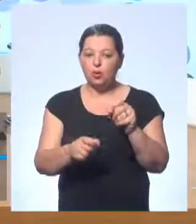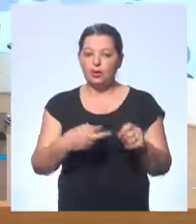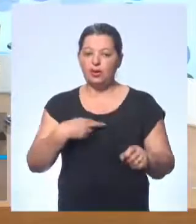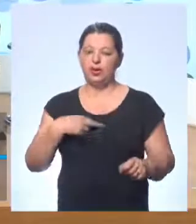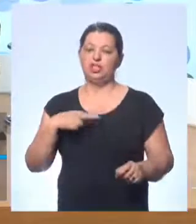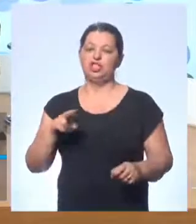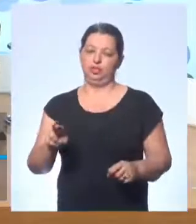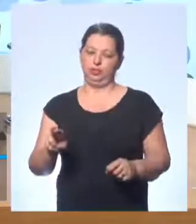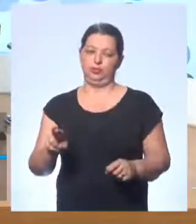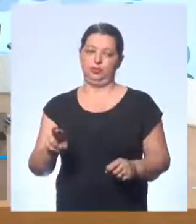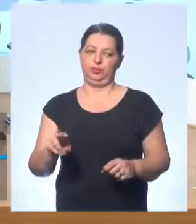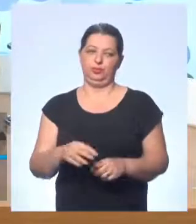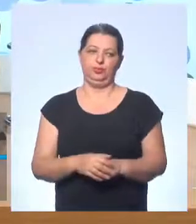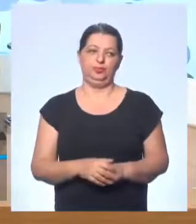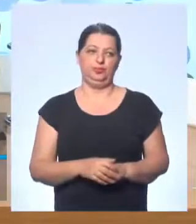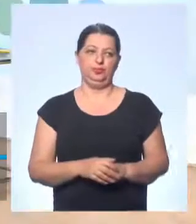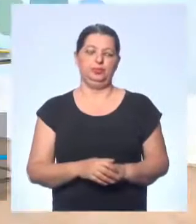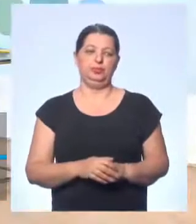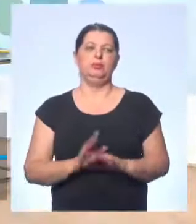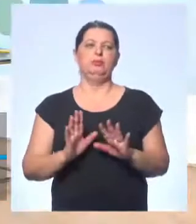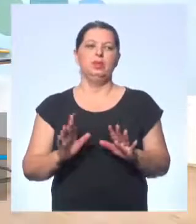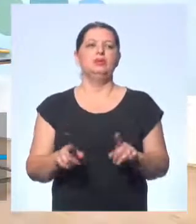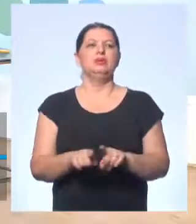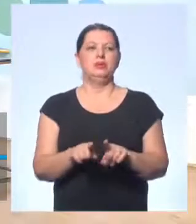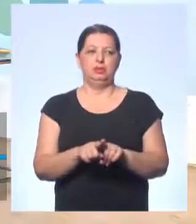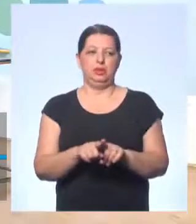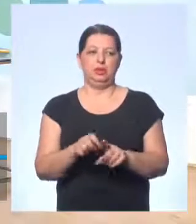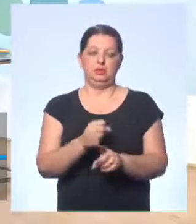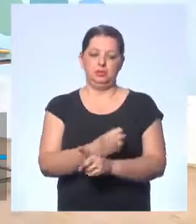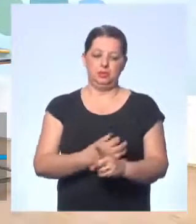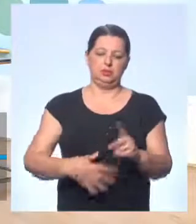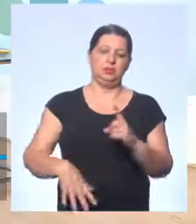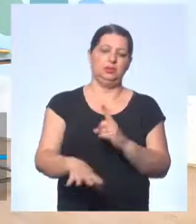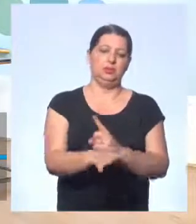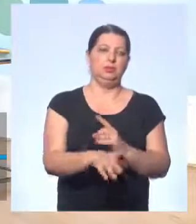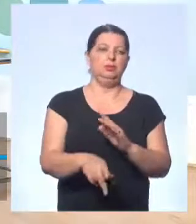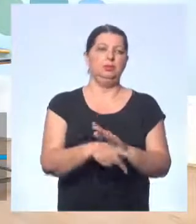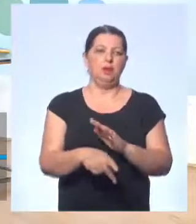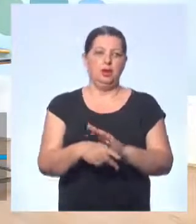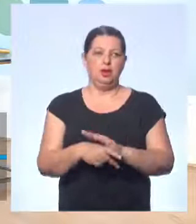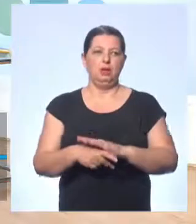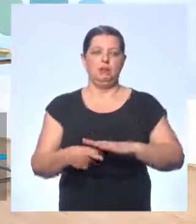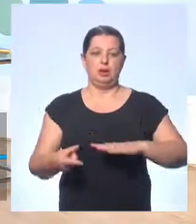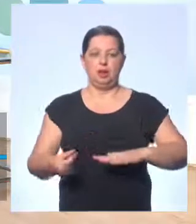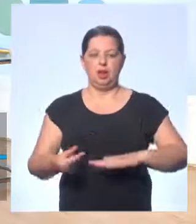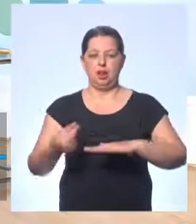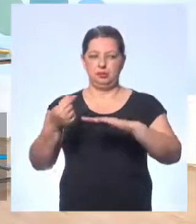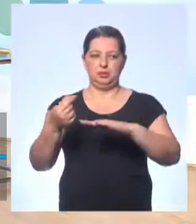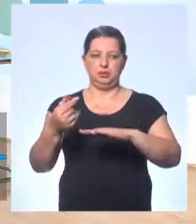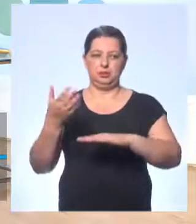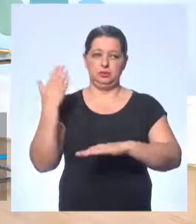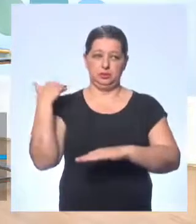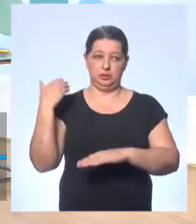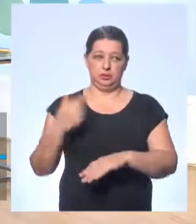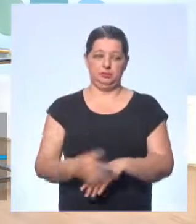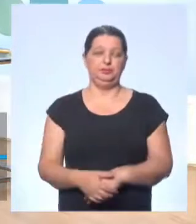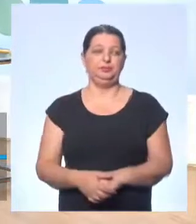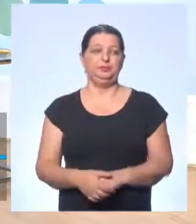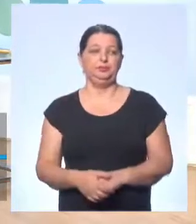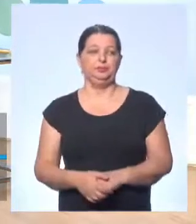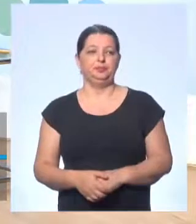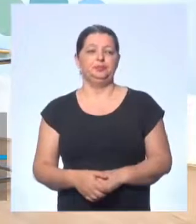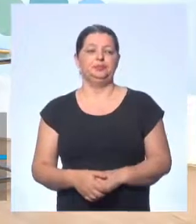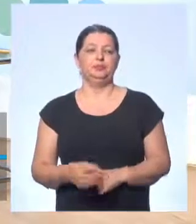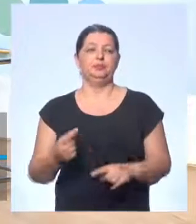né? Só que daí com o avanço, essas são sociedades pré-capitalistas. Nas sociedades capitalistas,